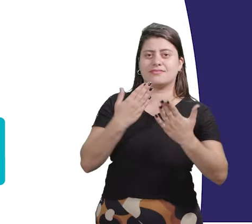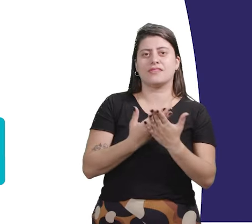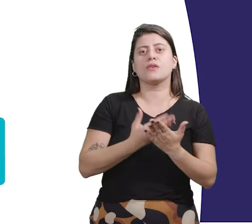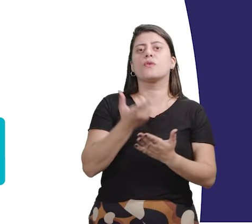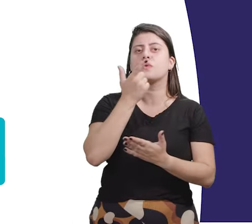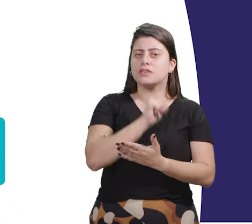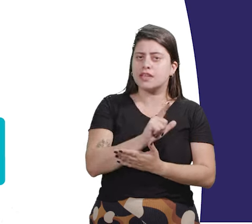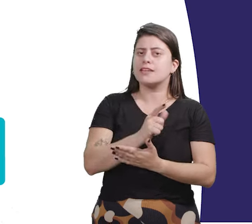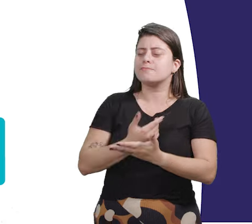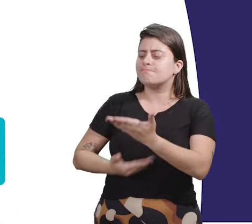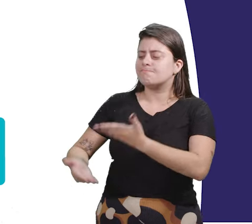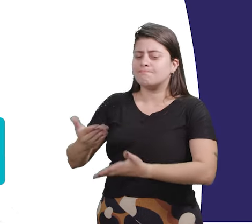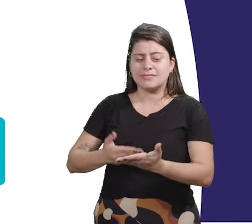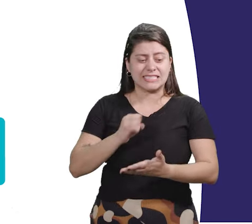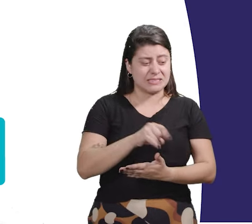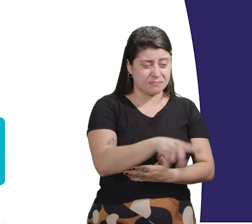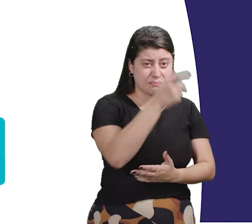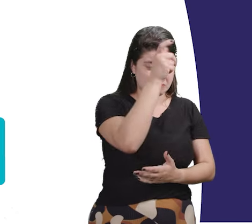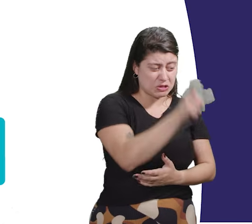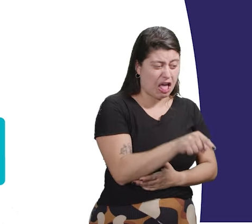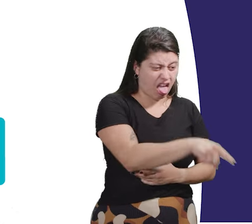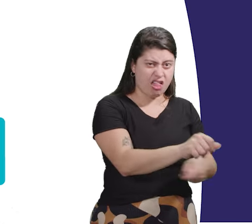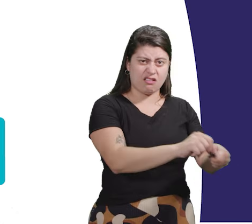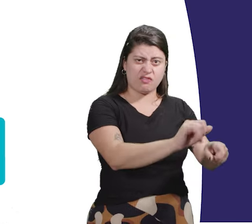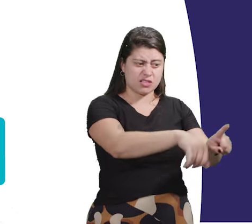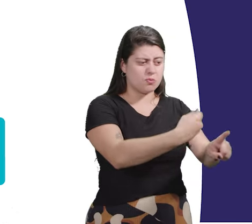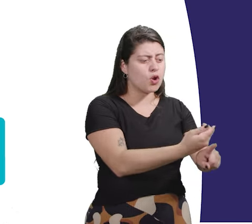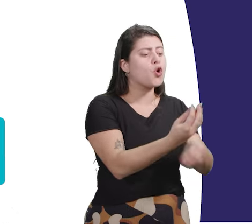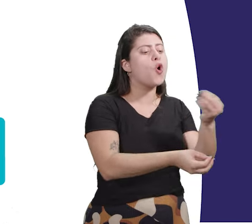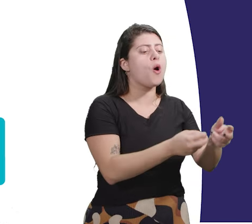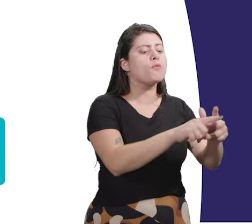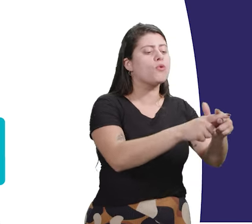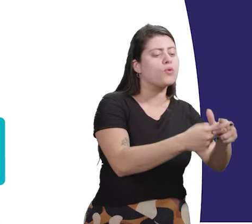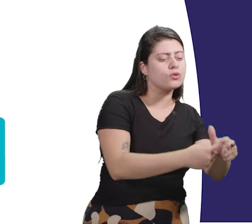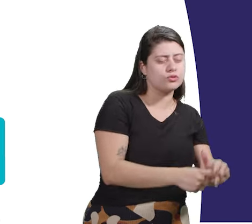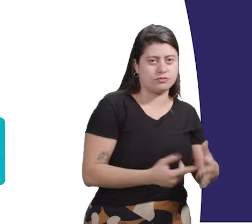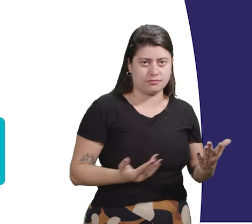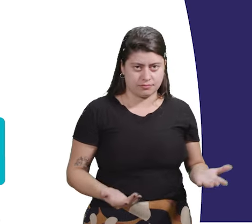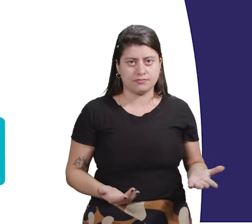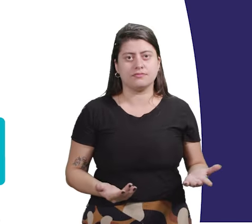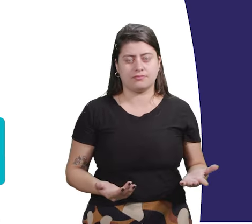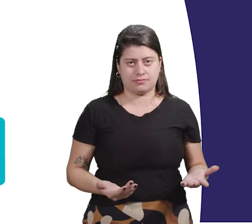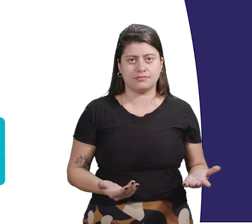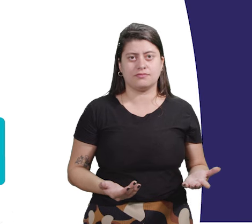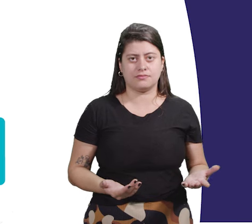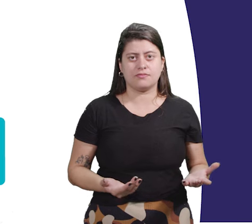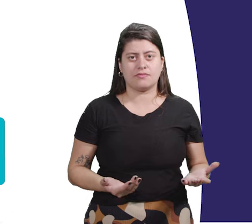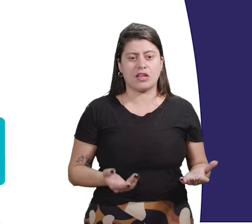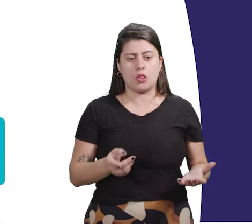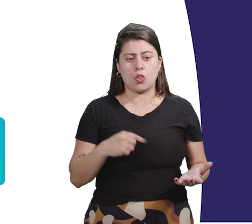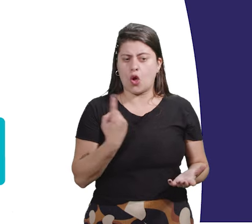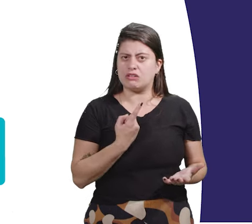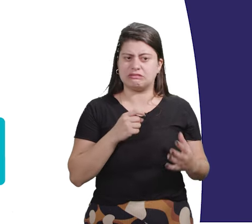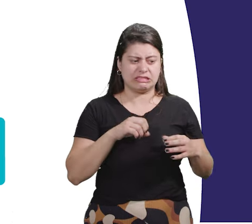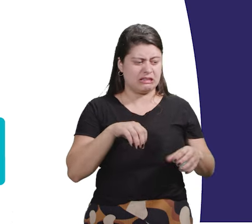devidas tratativas com as pessoas que são responsáveis também no processo educativo, de uma educação corretiva, né, a gente não está ali